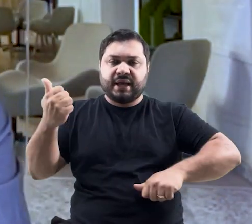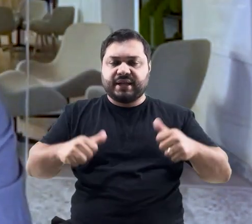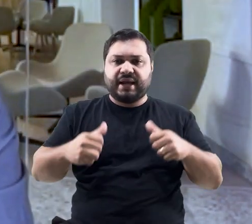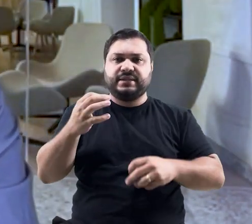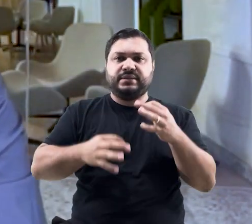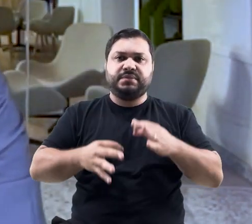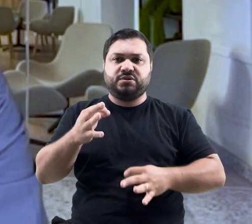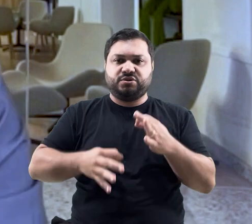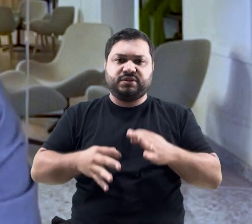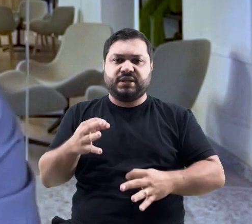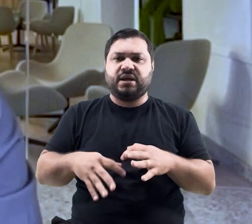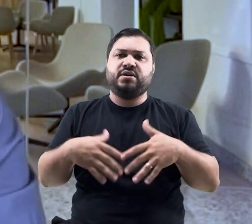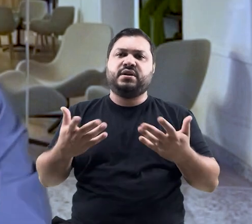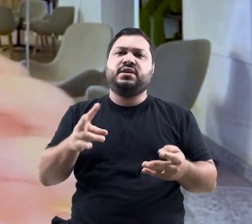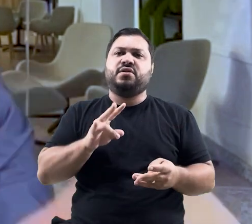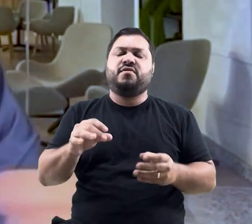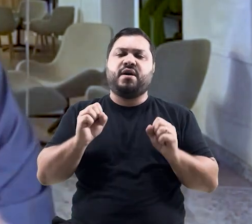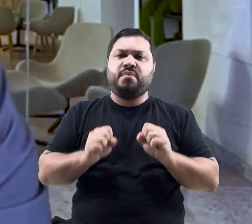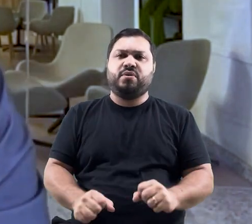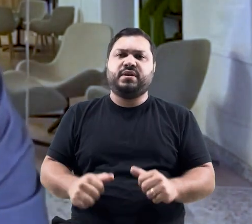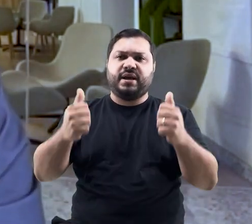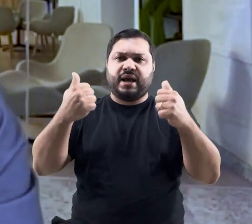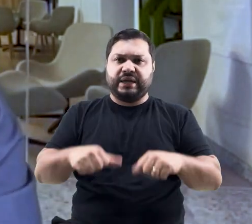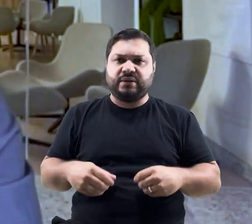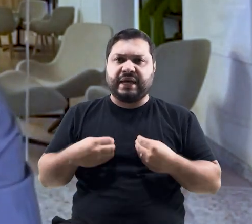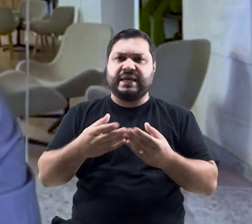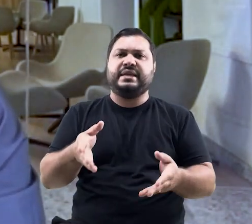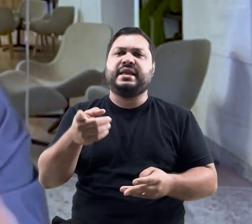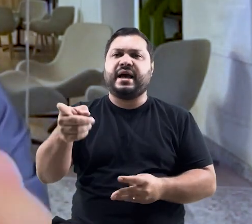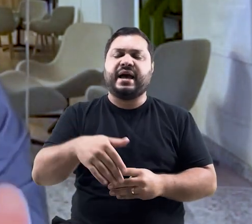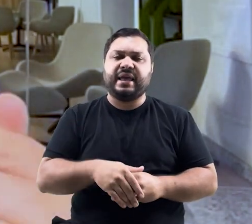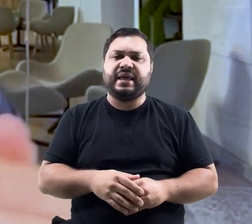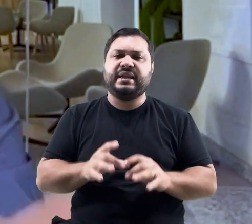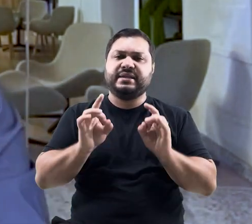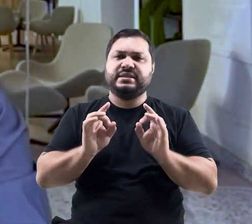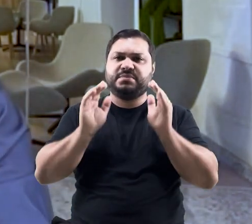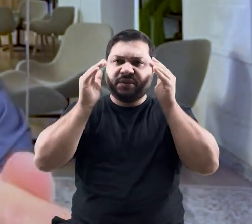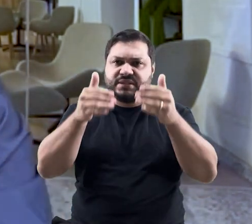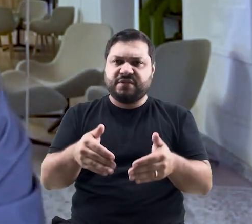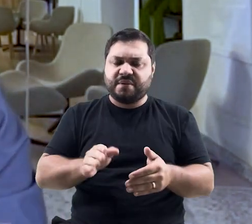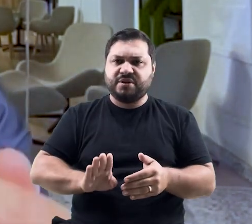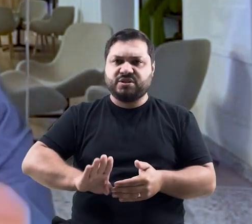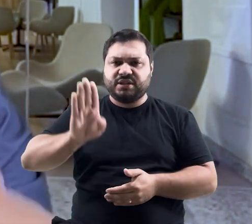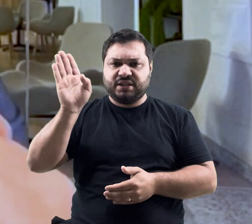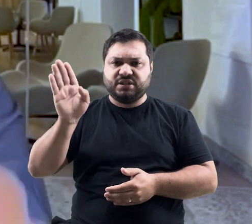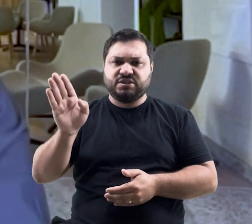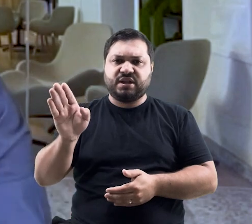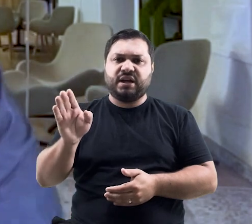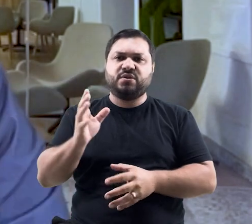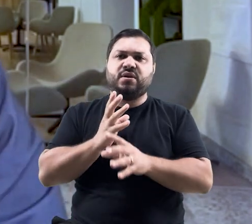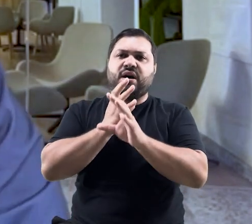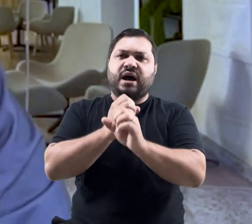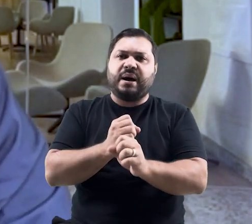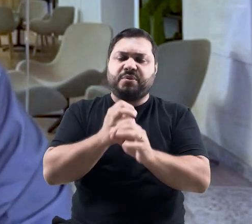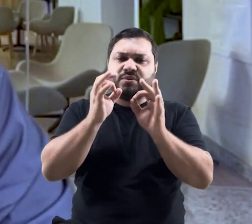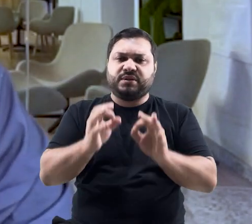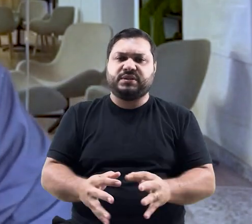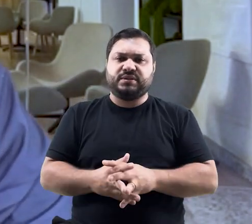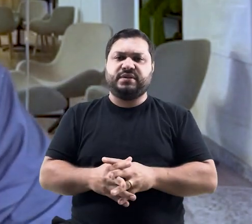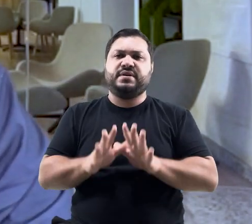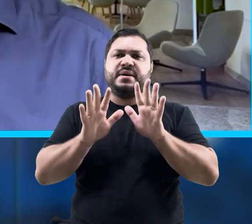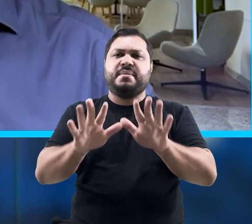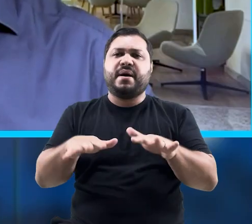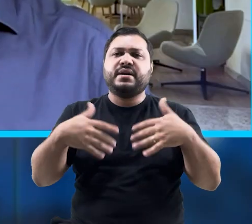essa análise pelo Judiciário, que então vai poder anular e dar a ele, especificamente àquele candidato, a